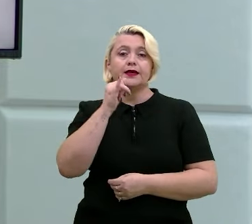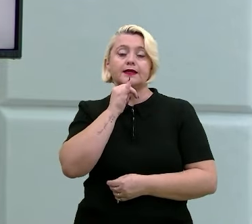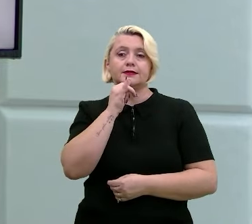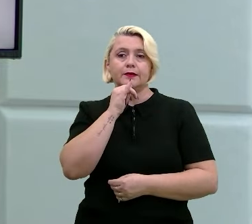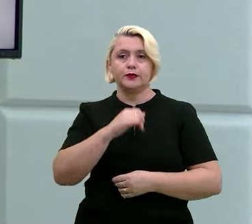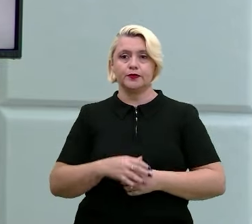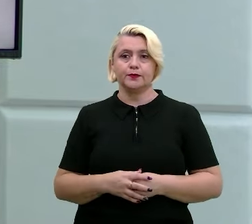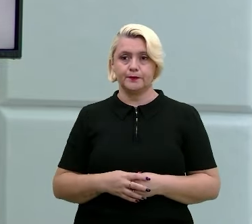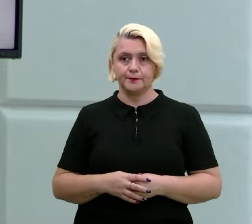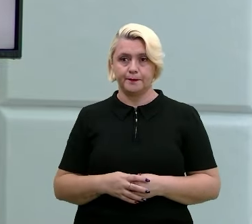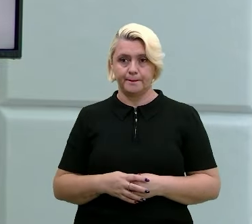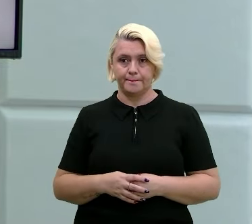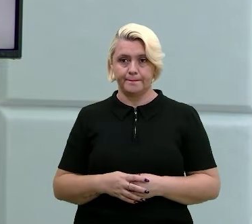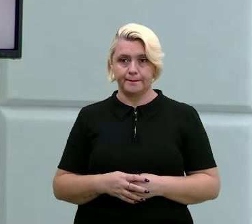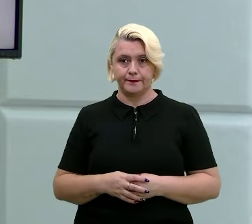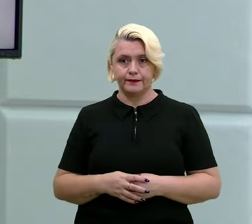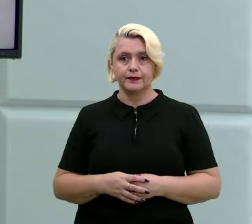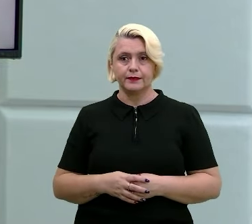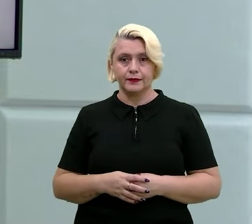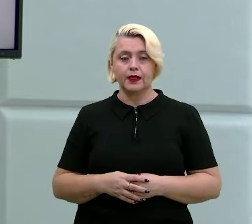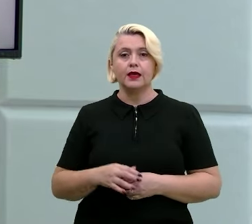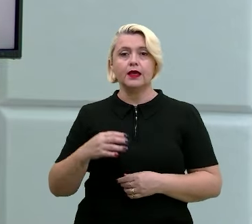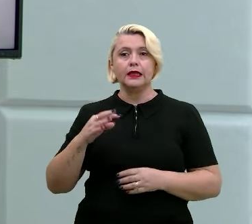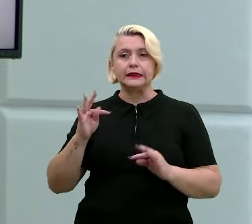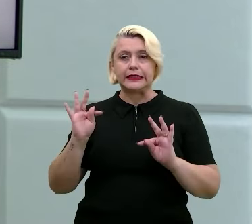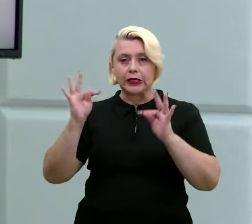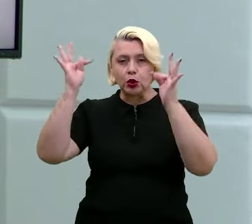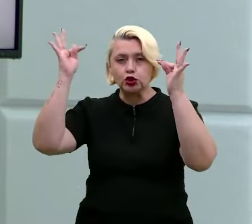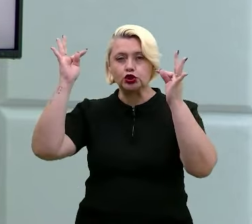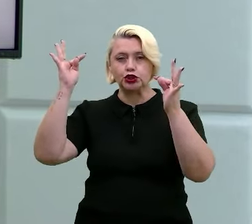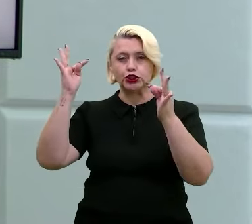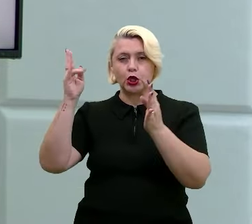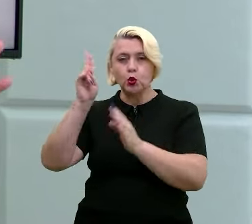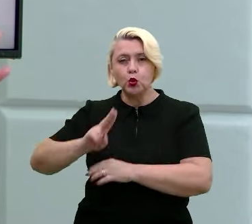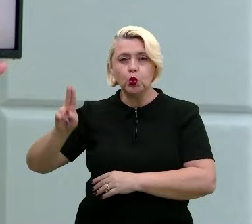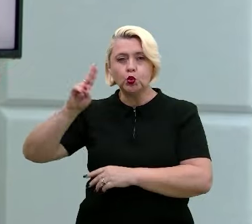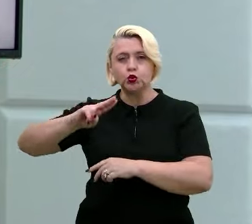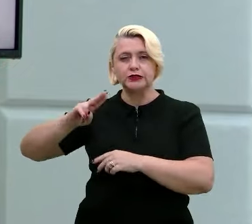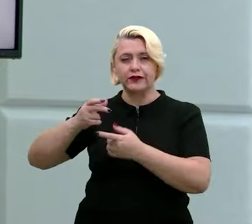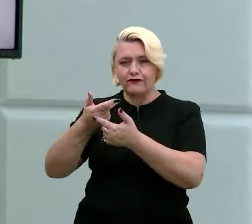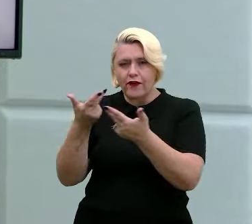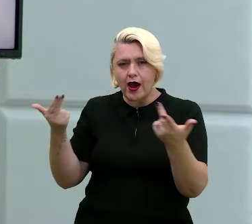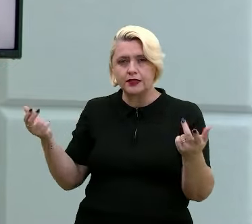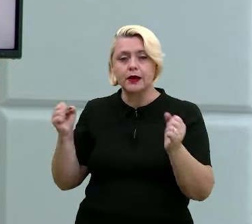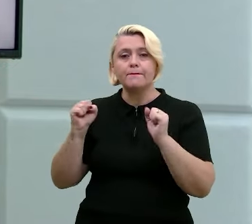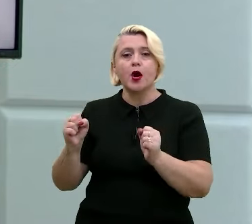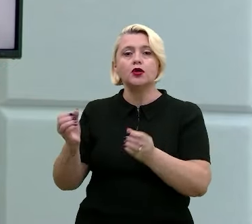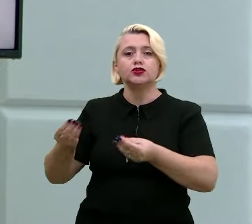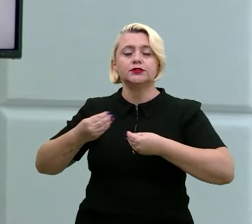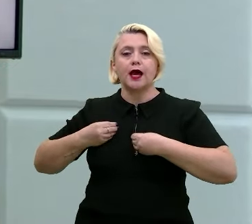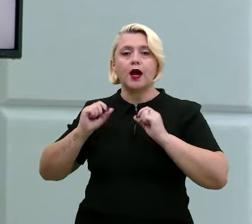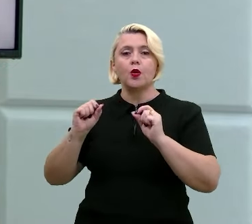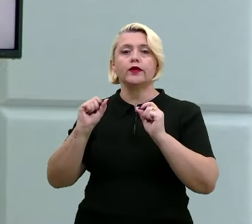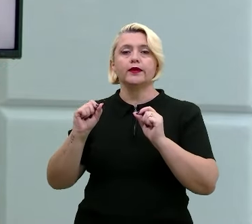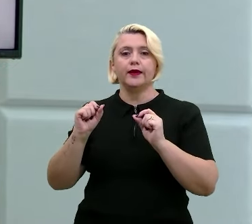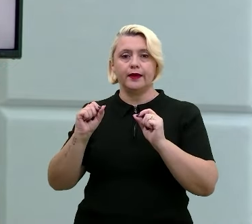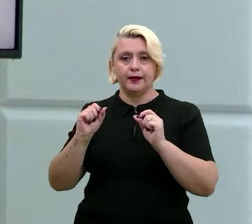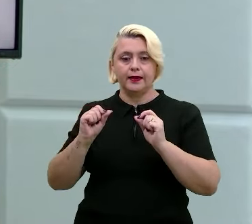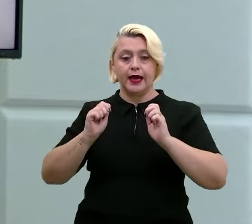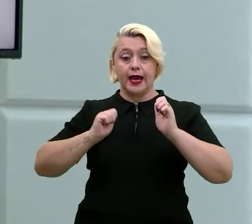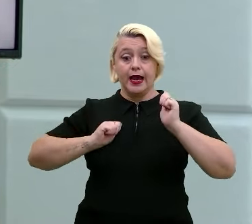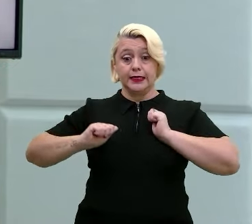exemplo, o excesso de tecnologia pode trazer efeitos indesejados, como